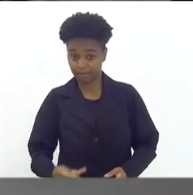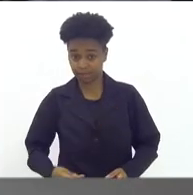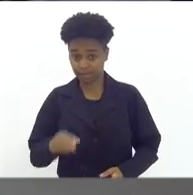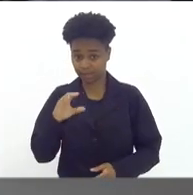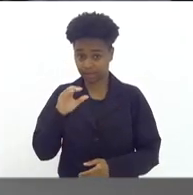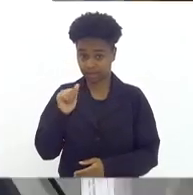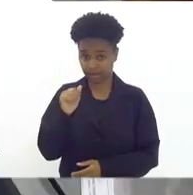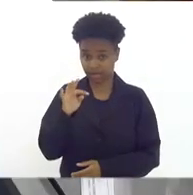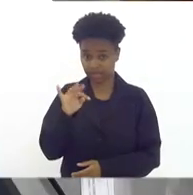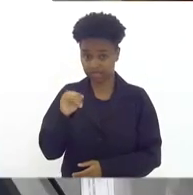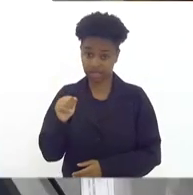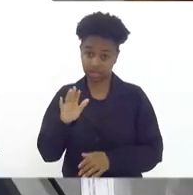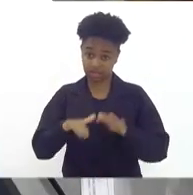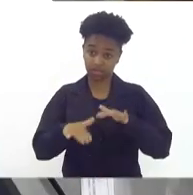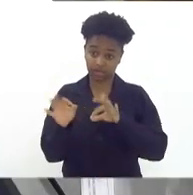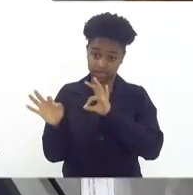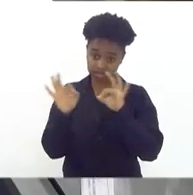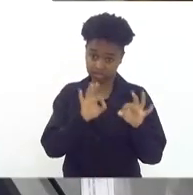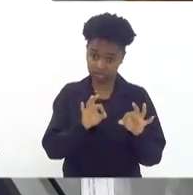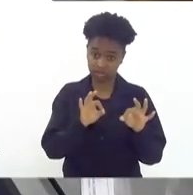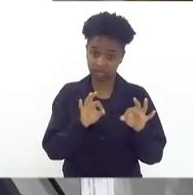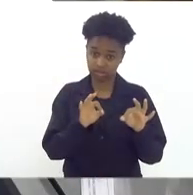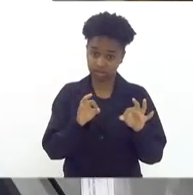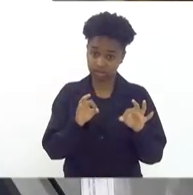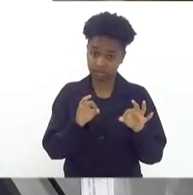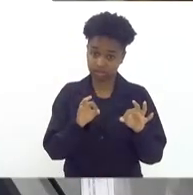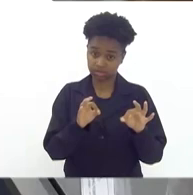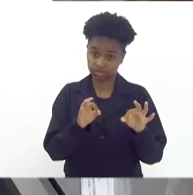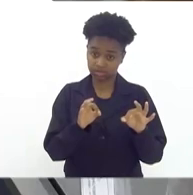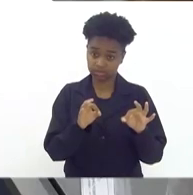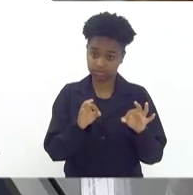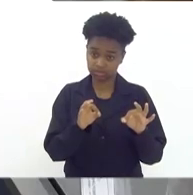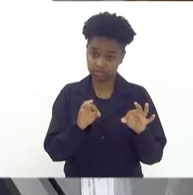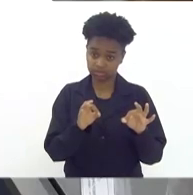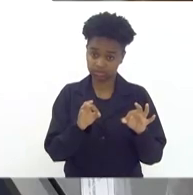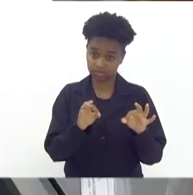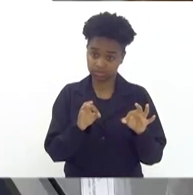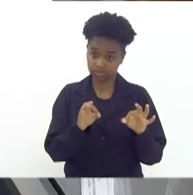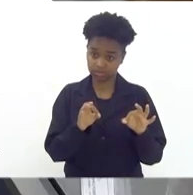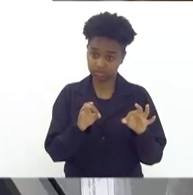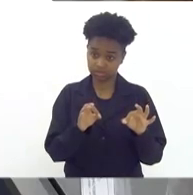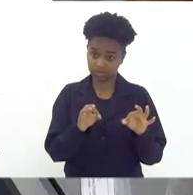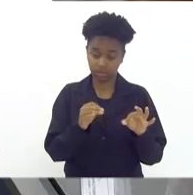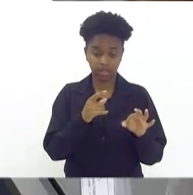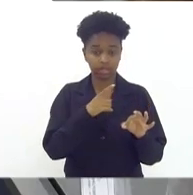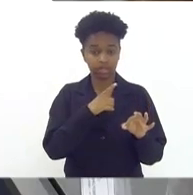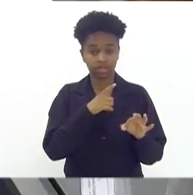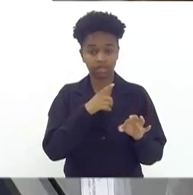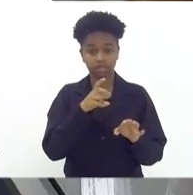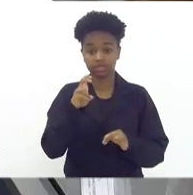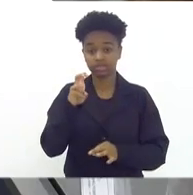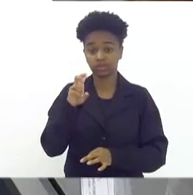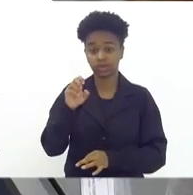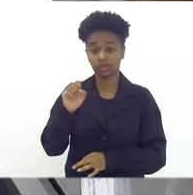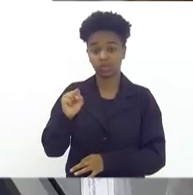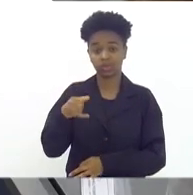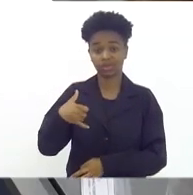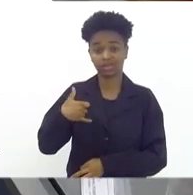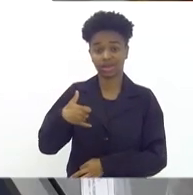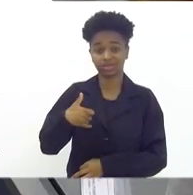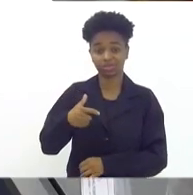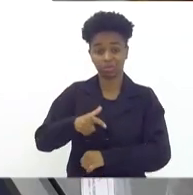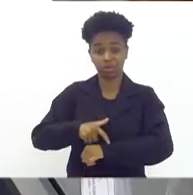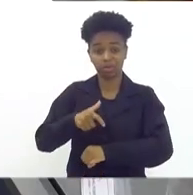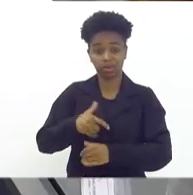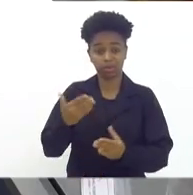ela deve tá assistindo isso Será que ela vai ter essa ele tinha ele tinha 58 anos de idade quando ele deu entrada